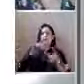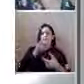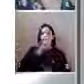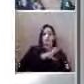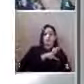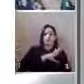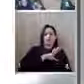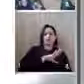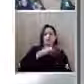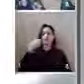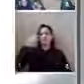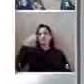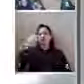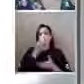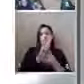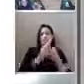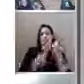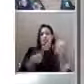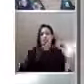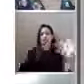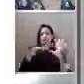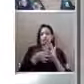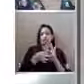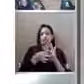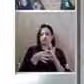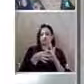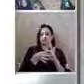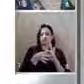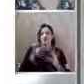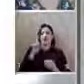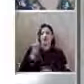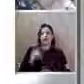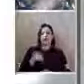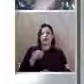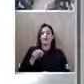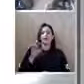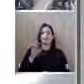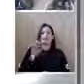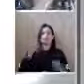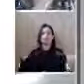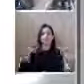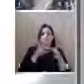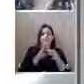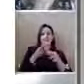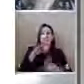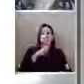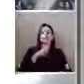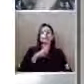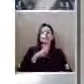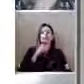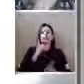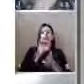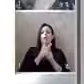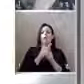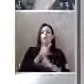português, espanhol, de nomes de alimentos regionais brasileiros, ou simplesmente REL-ALI, se encontra